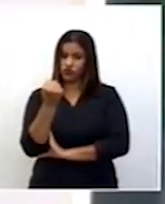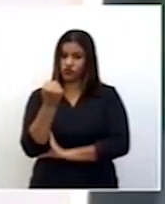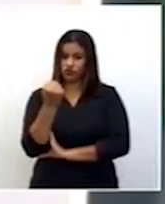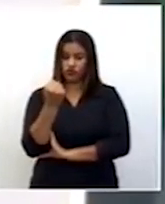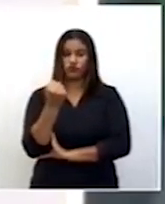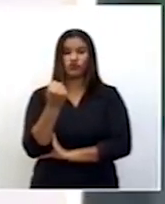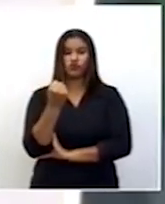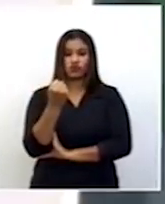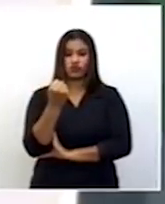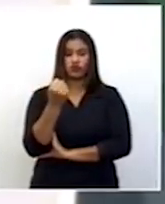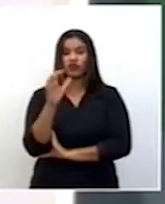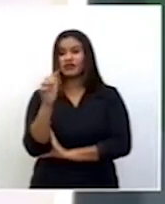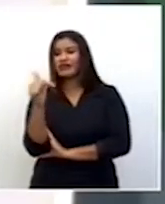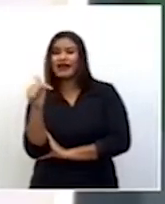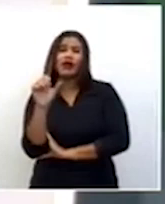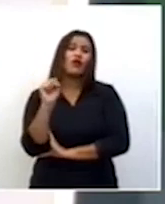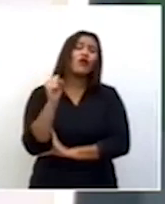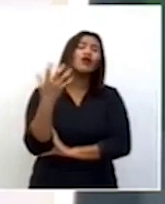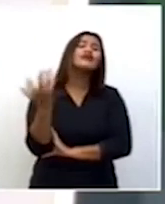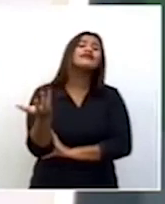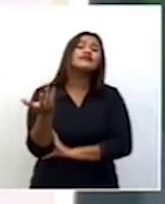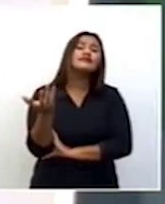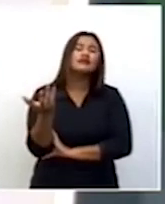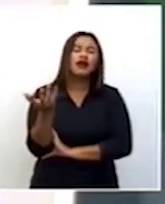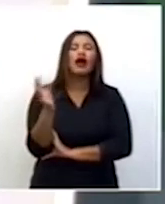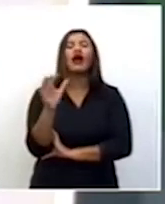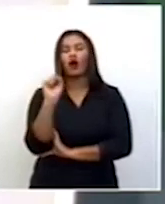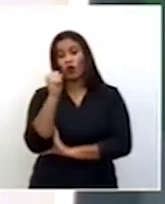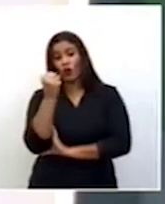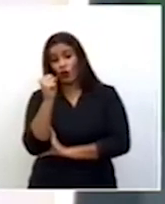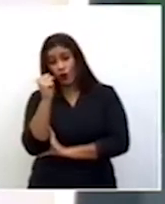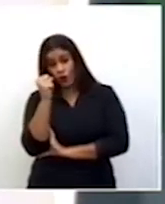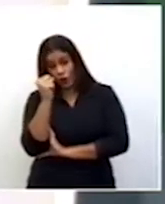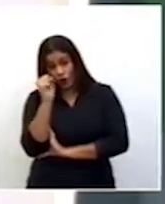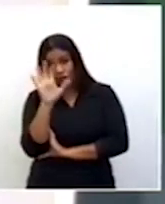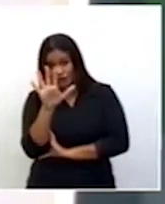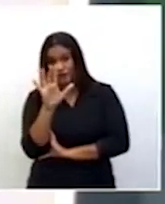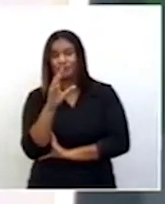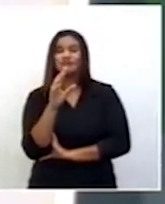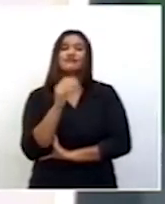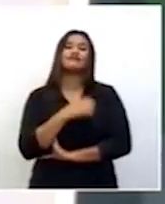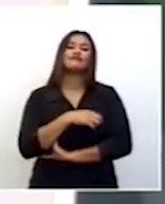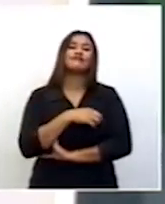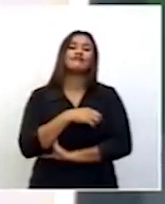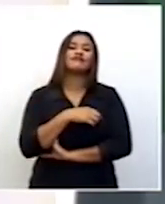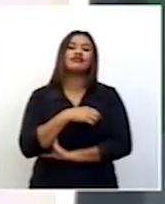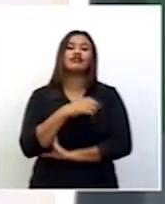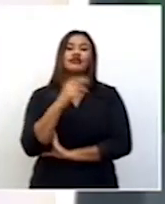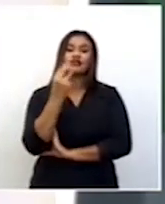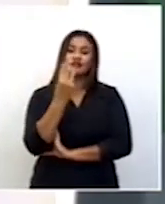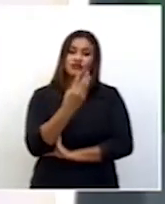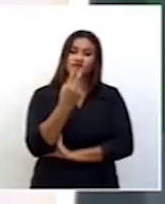32.768. E 8 ou 7? Vai tirar 1, né, depois. Aí 8, não é isso? Aí você beleza. subtrai 1. Então,